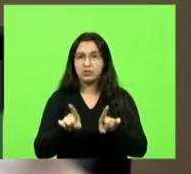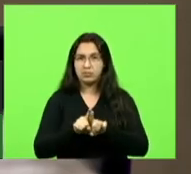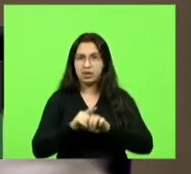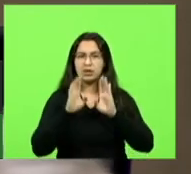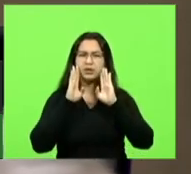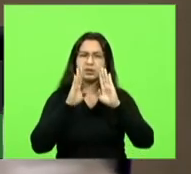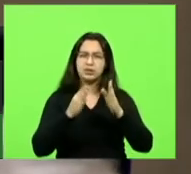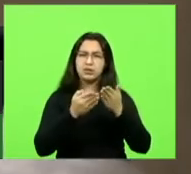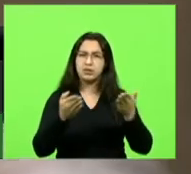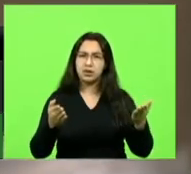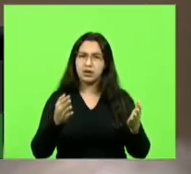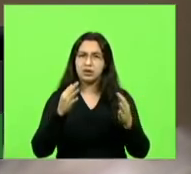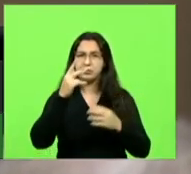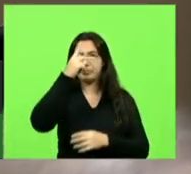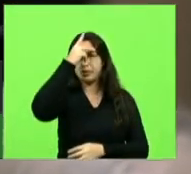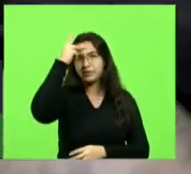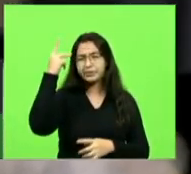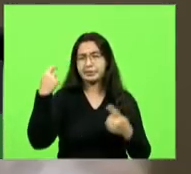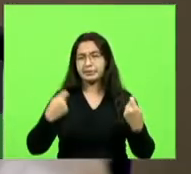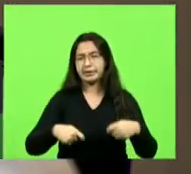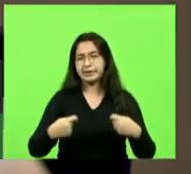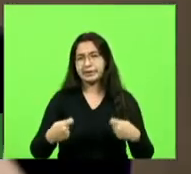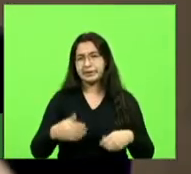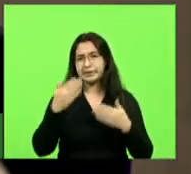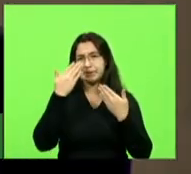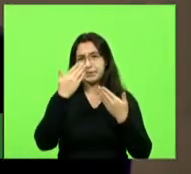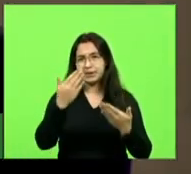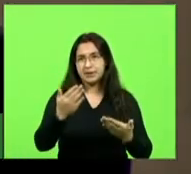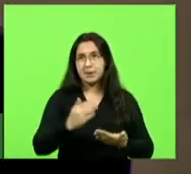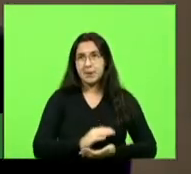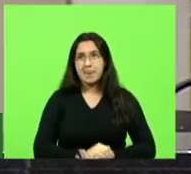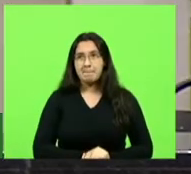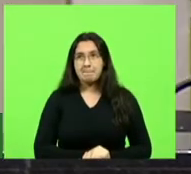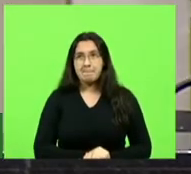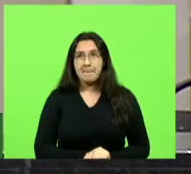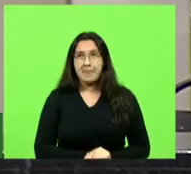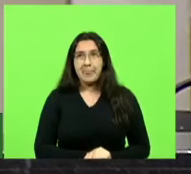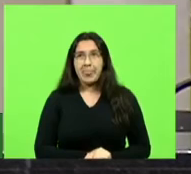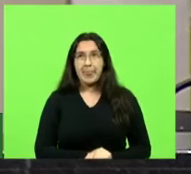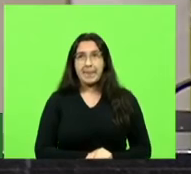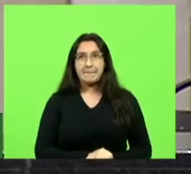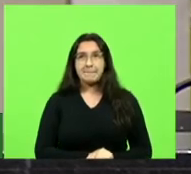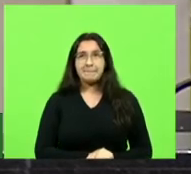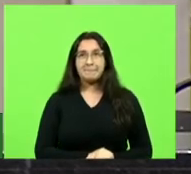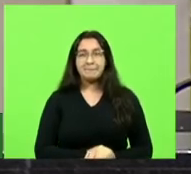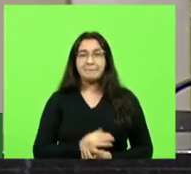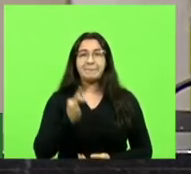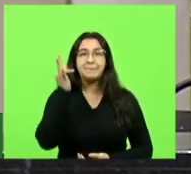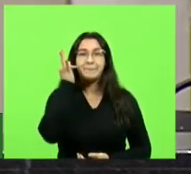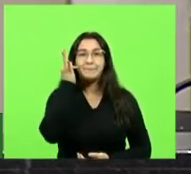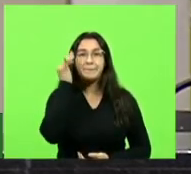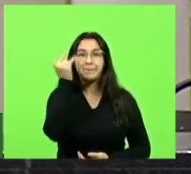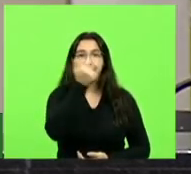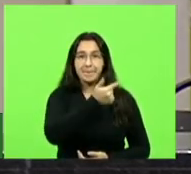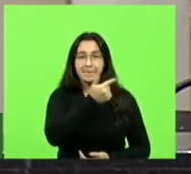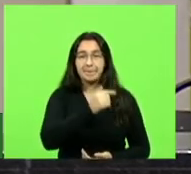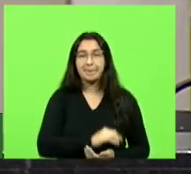essas pessoas que tanto precisam. Muito obrigado. Para discutir a matéria, com a palavra o deputado Fabiano da Luz. Senhor